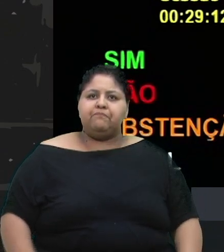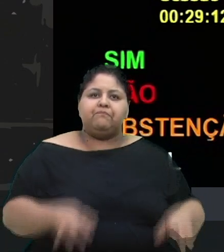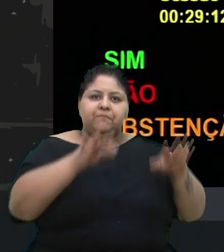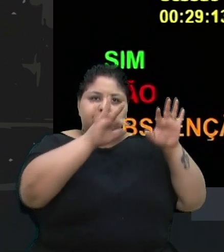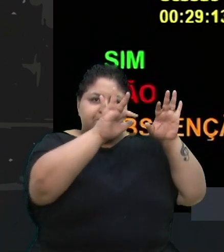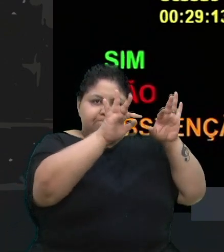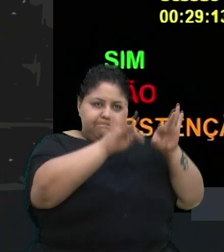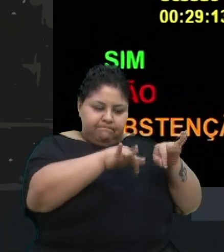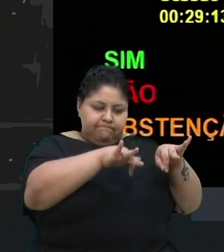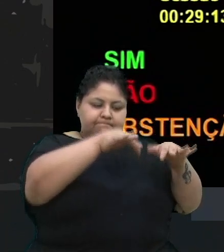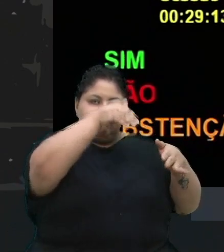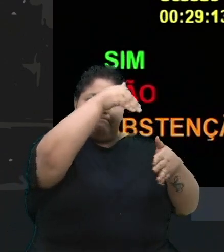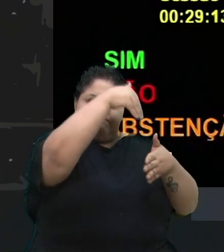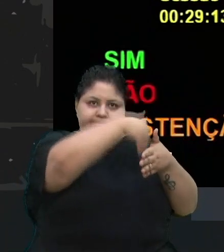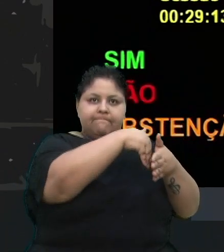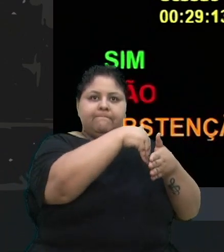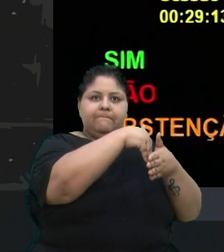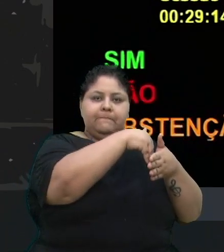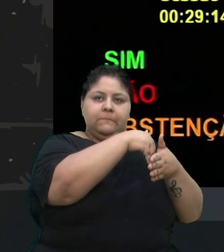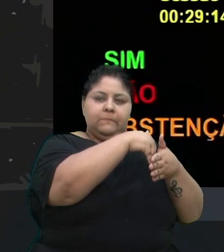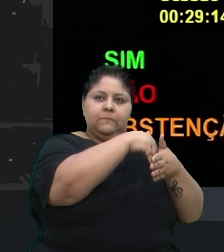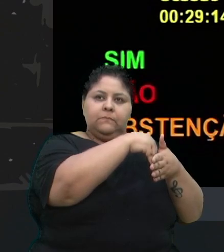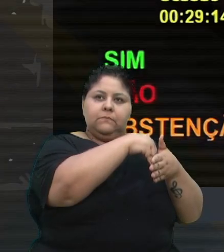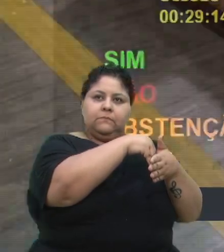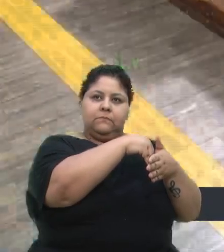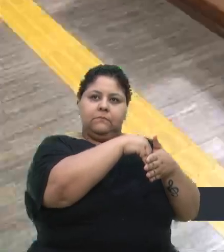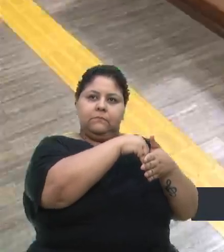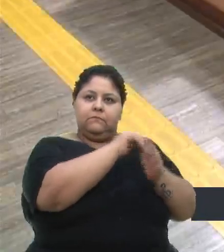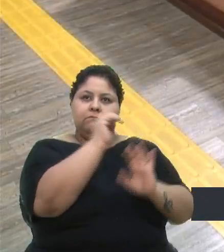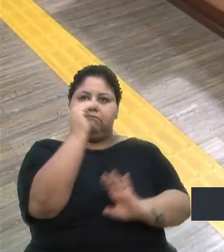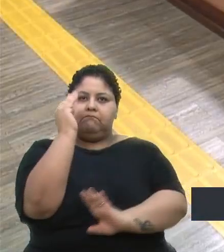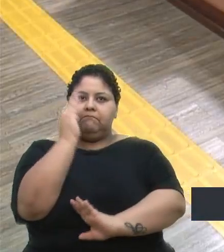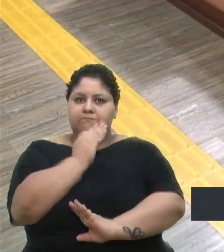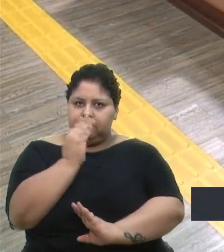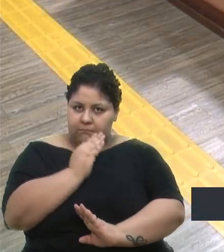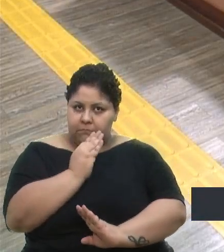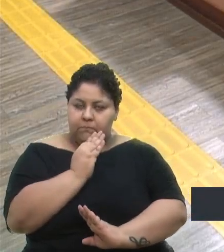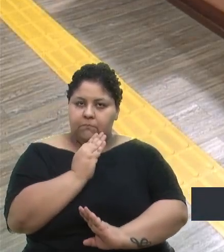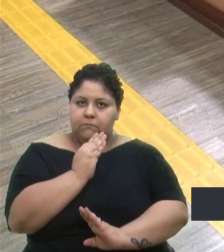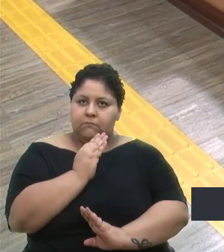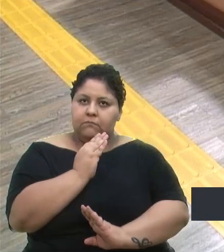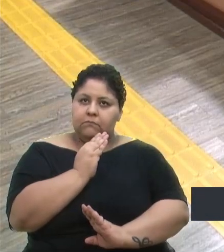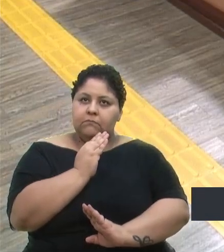Encerrado o registro dos votos, encerrada a votação, regime de urgência.